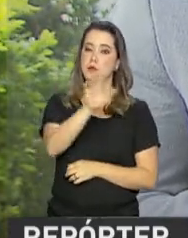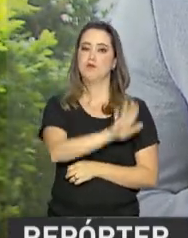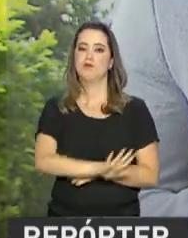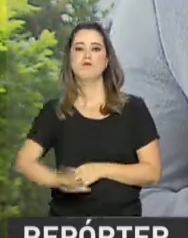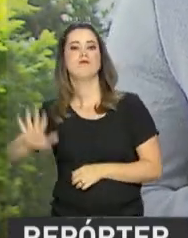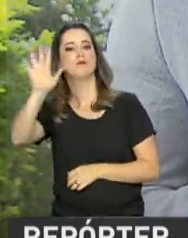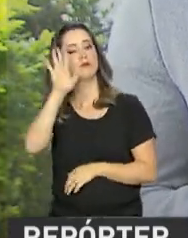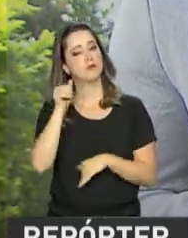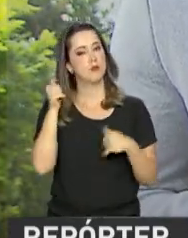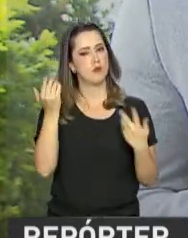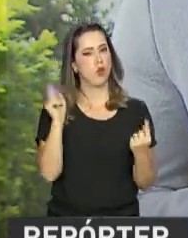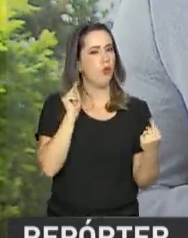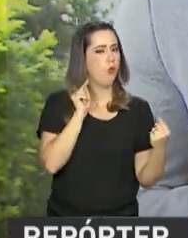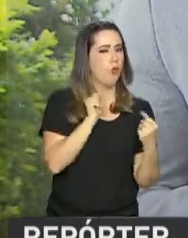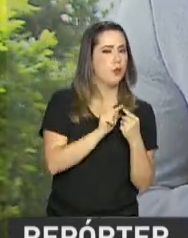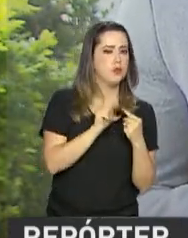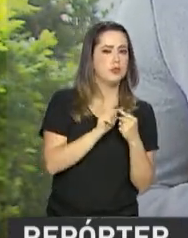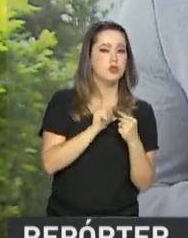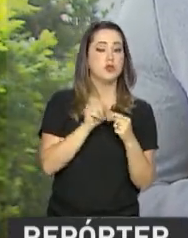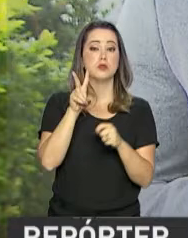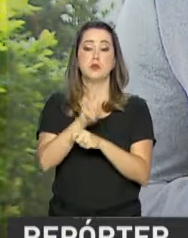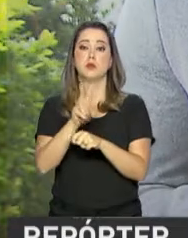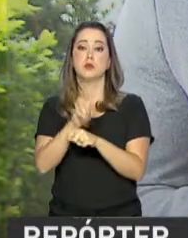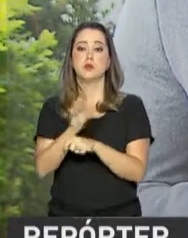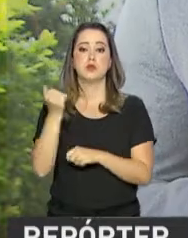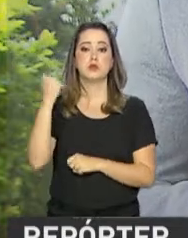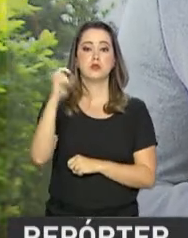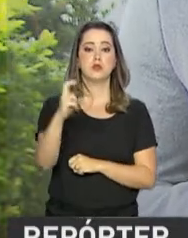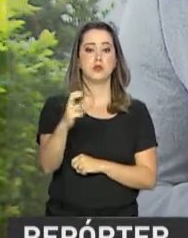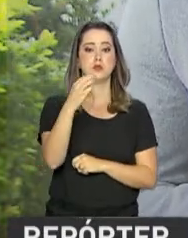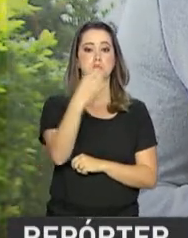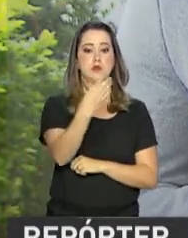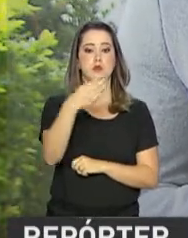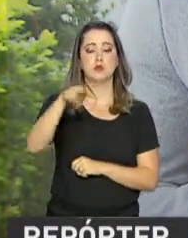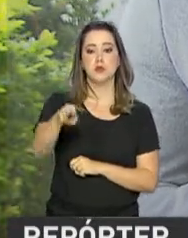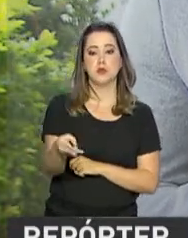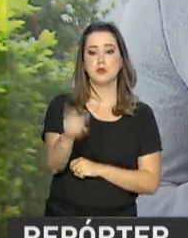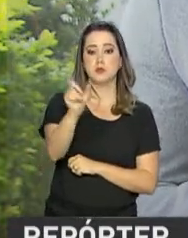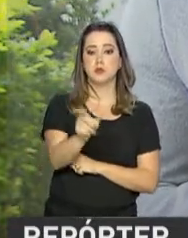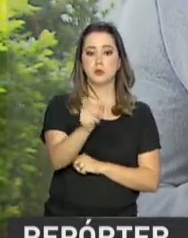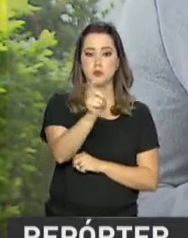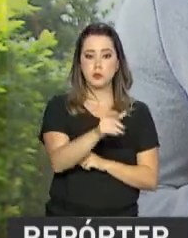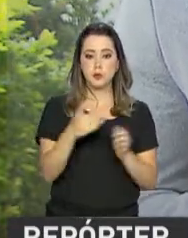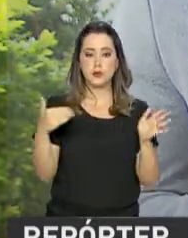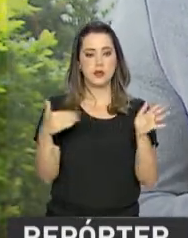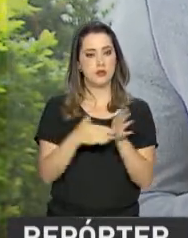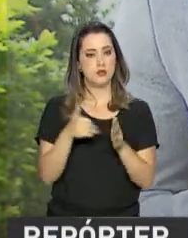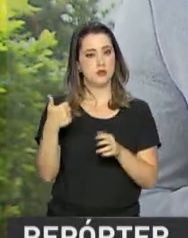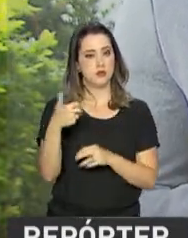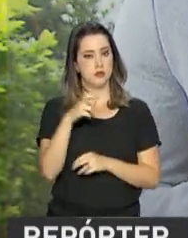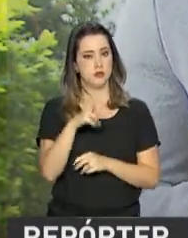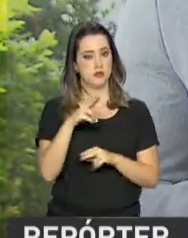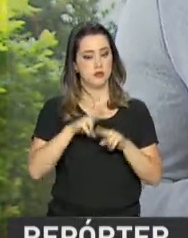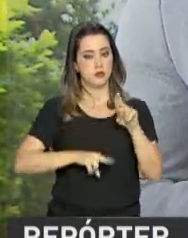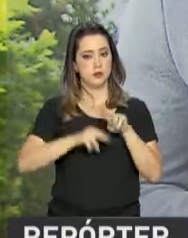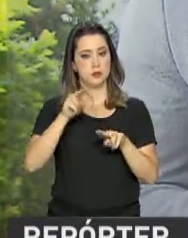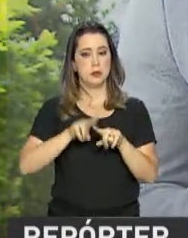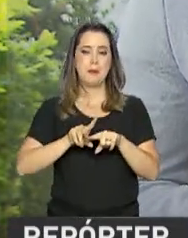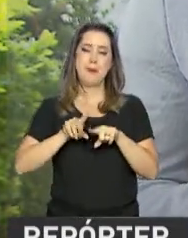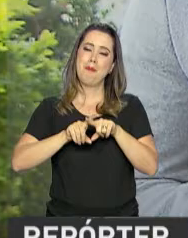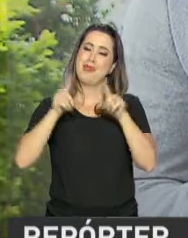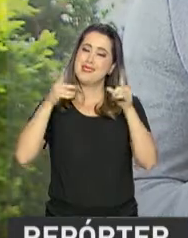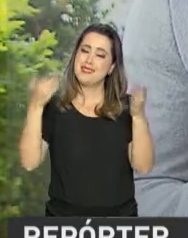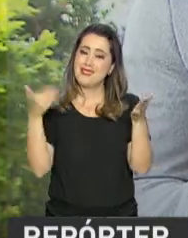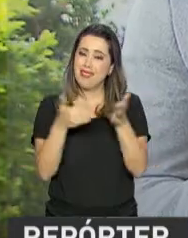estados a meta é imunizar mais de 54 milhões de brasileiros até o dia 15 de junho mas até agora